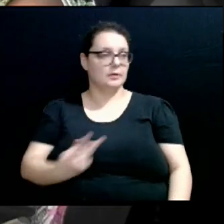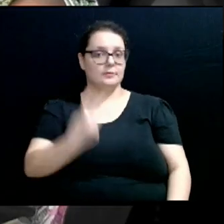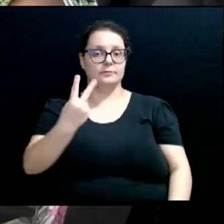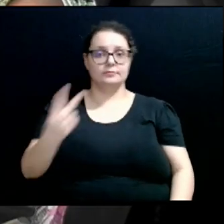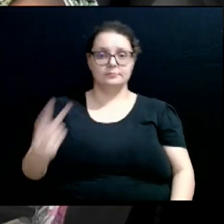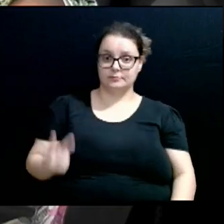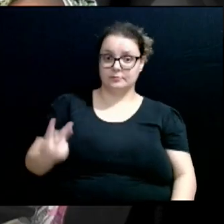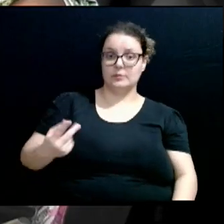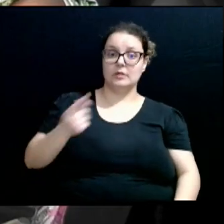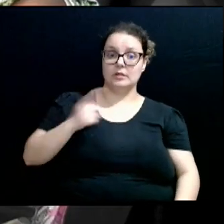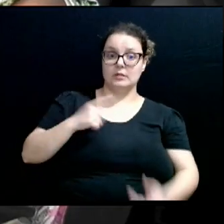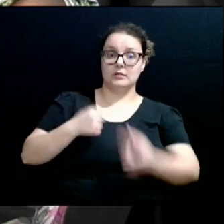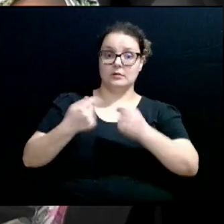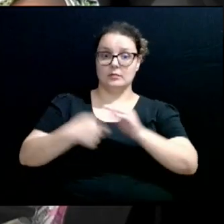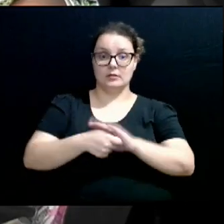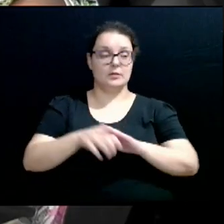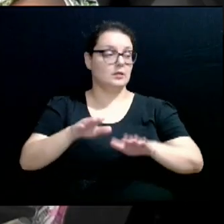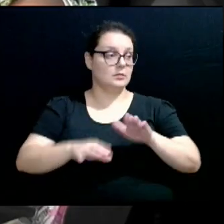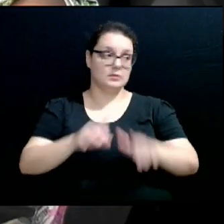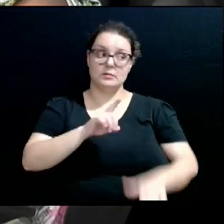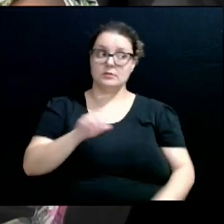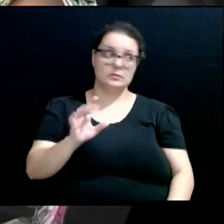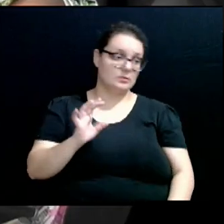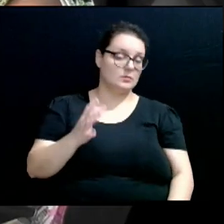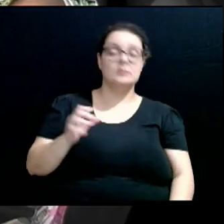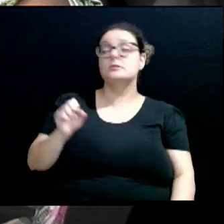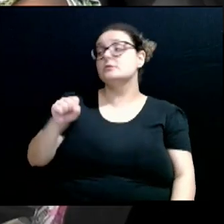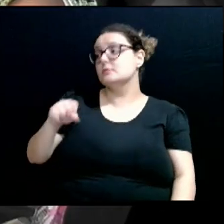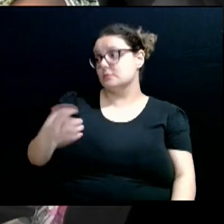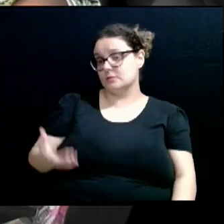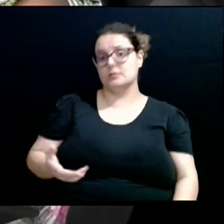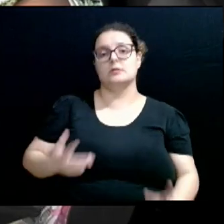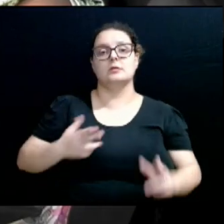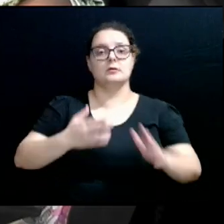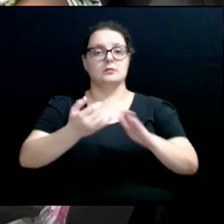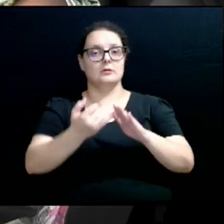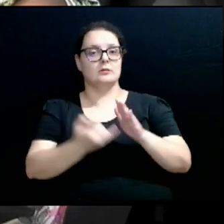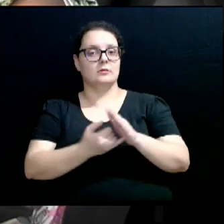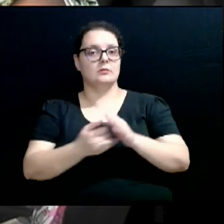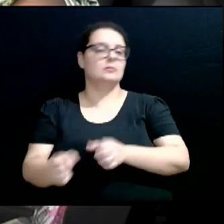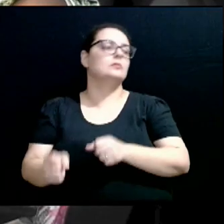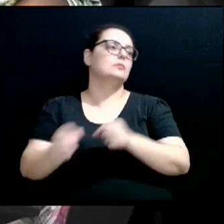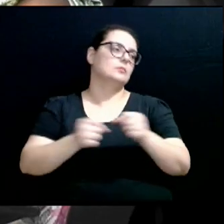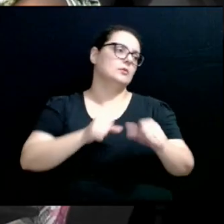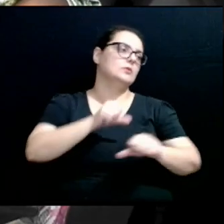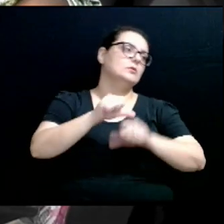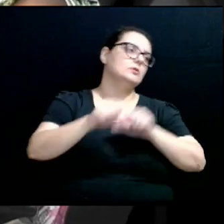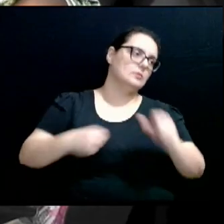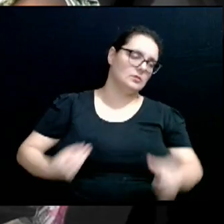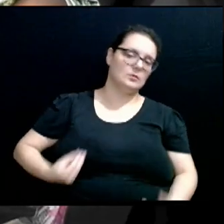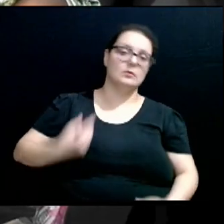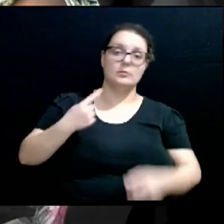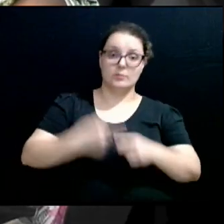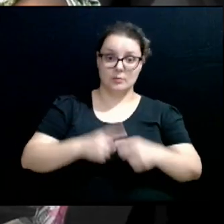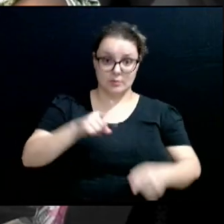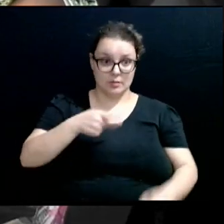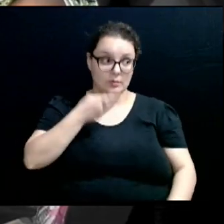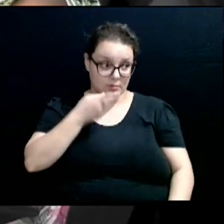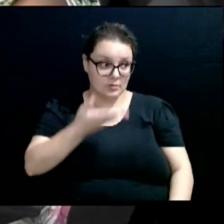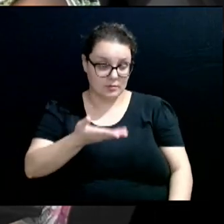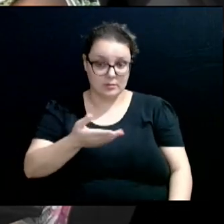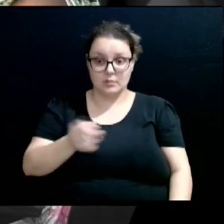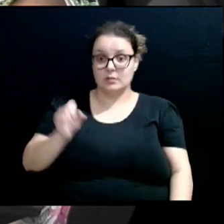algo que nem sempre acontece, né? Como instituições poderosas de transformação. Porque é disso que nós estamos falando.